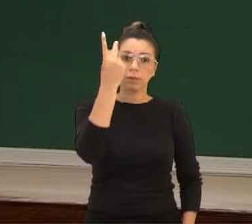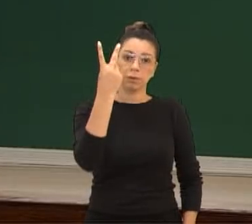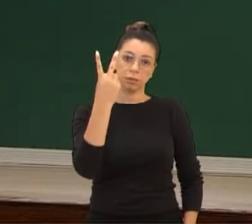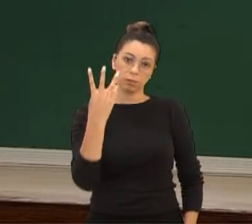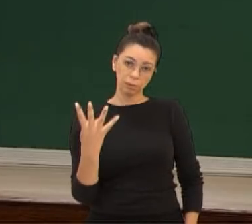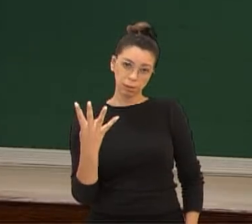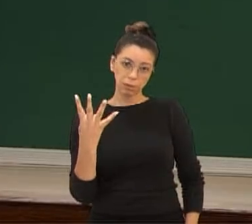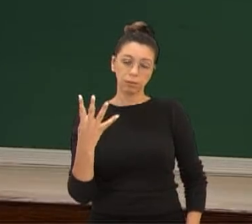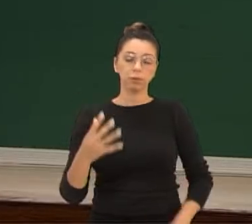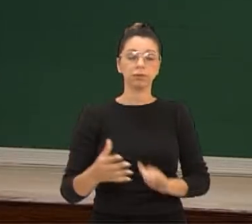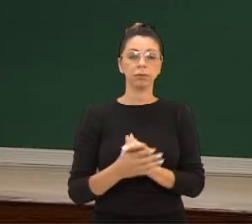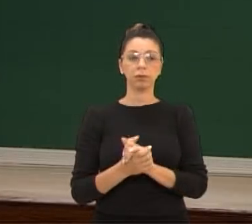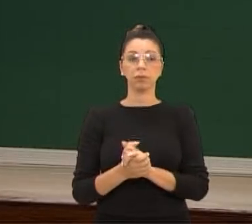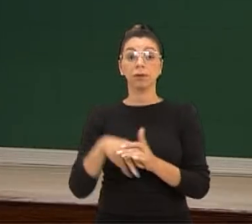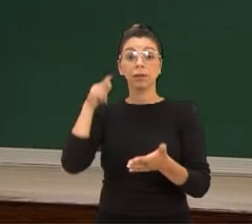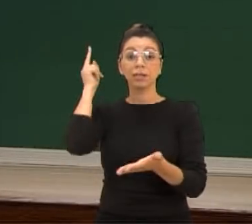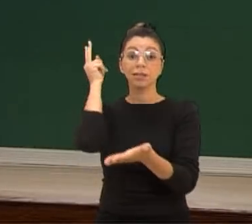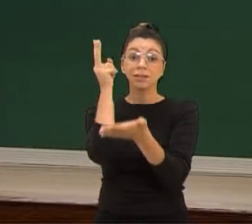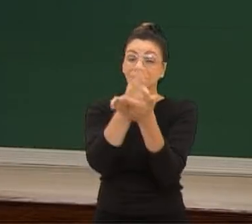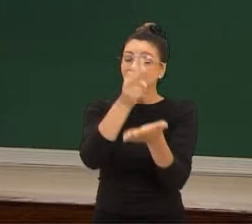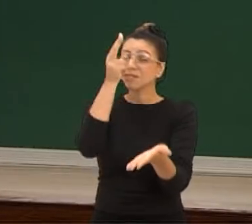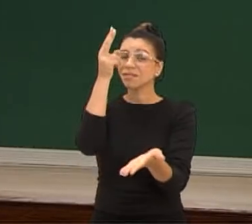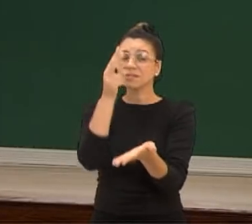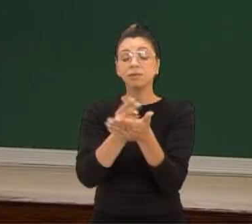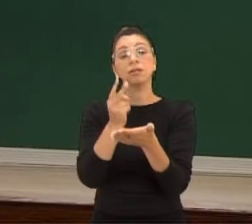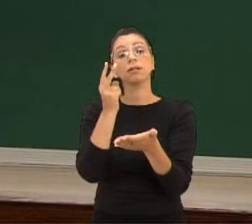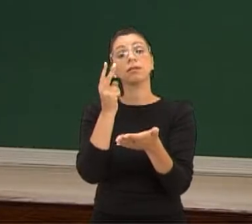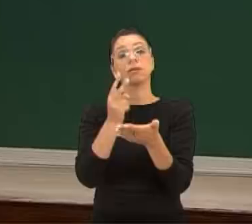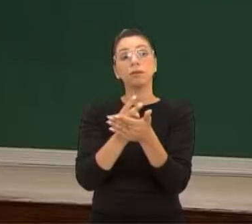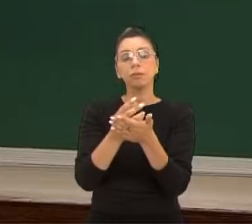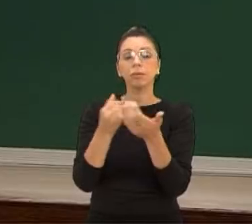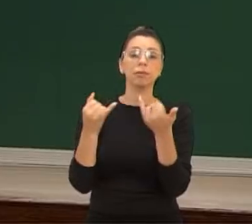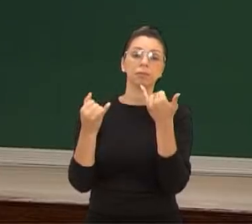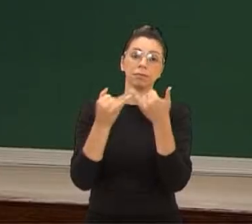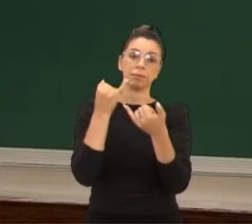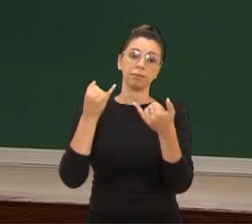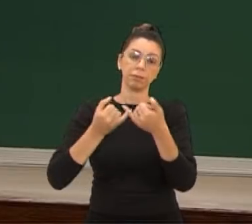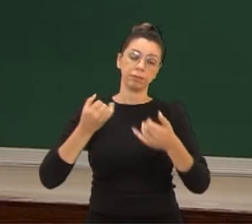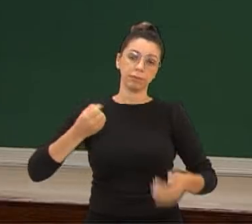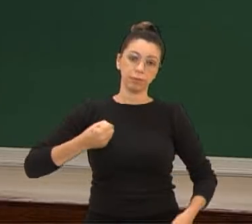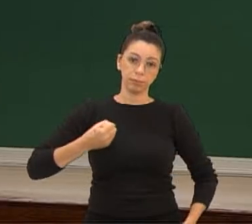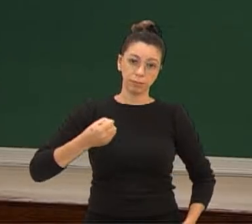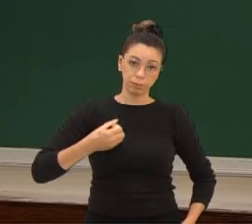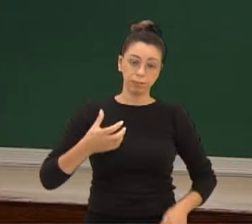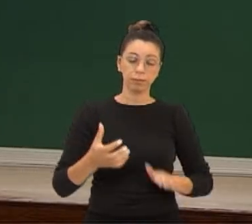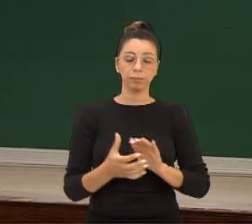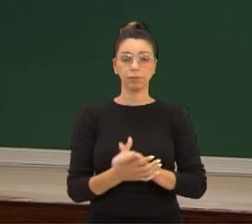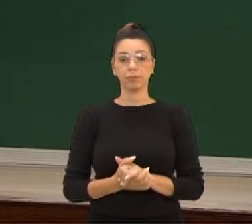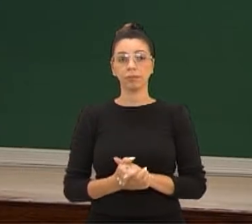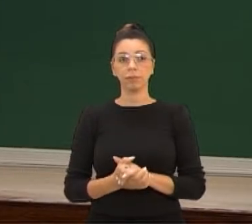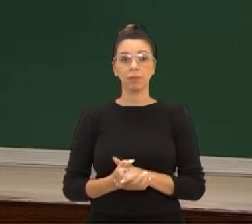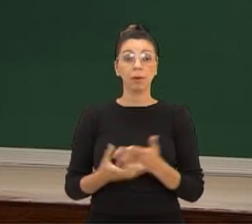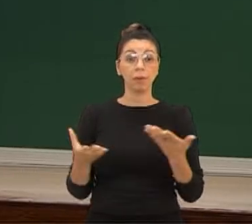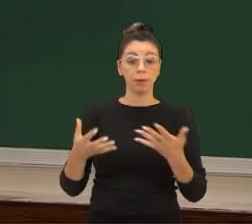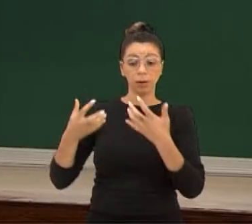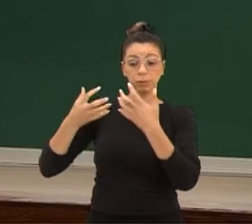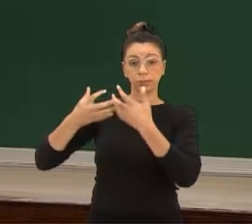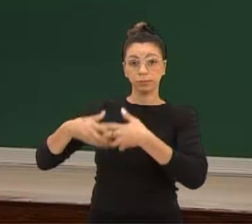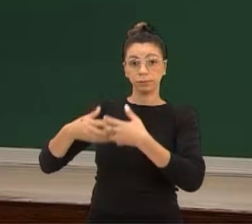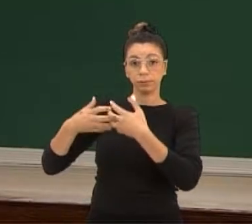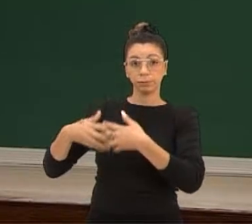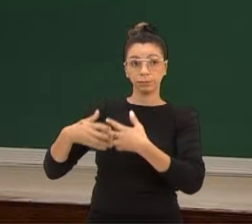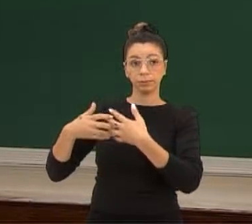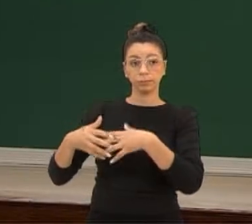3,14. Percebam que sempre vai se aproximando desse valor, ok? Então, vamos lá, vamos pensar um pouquinho.